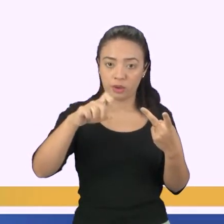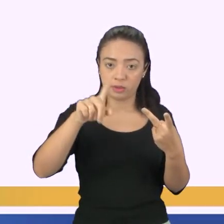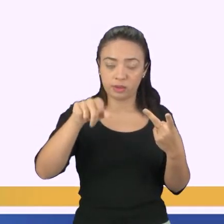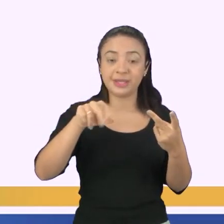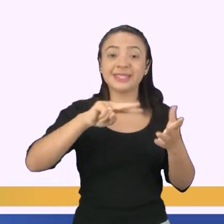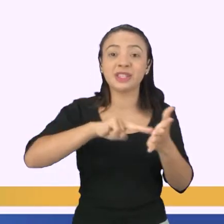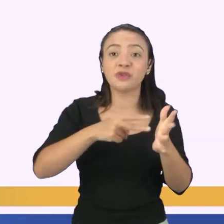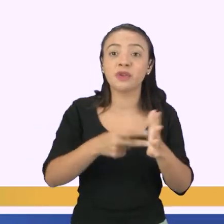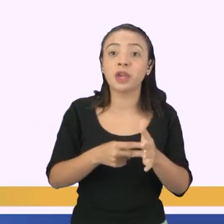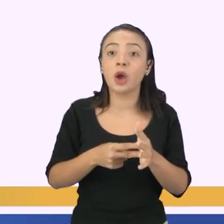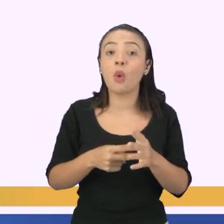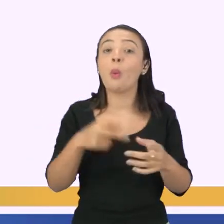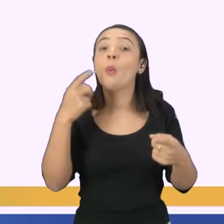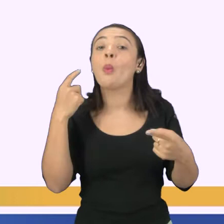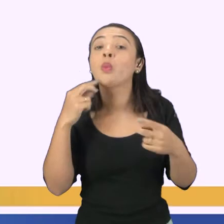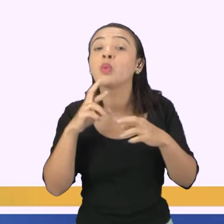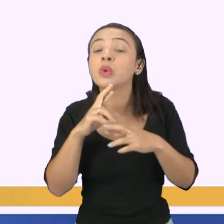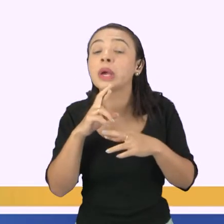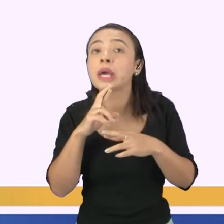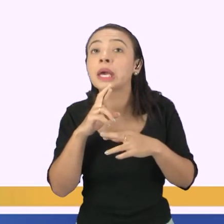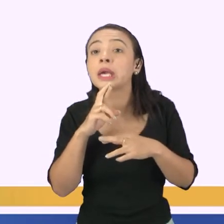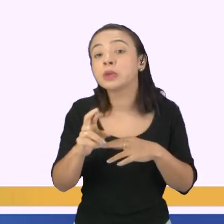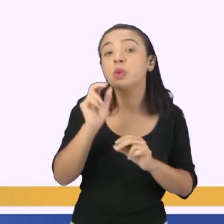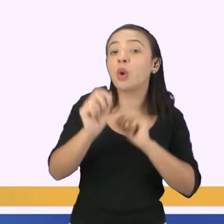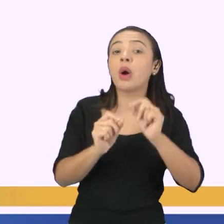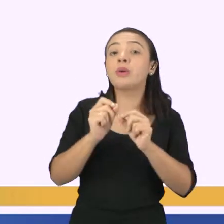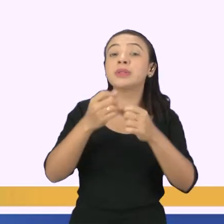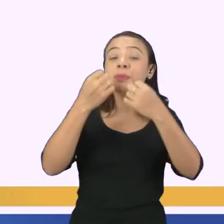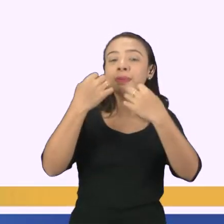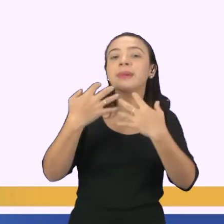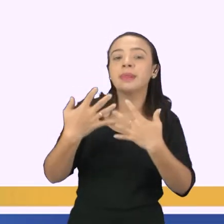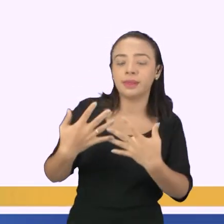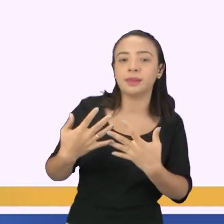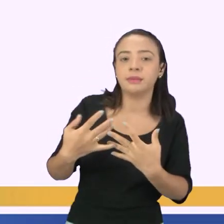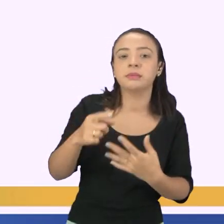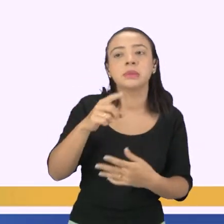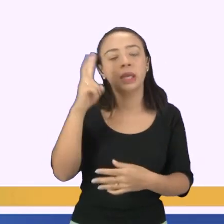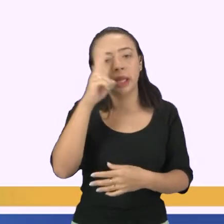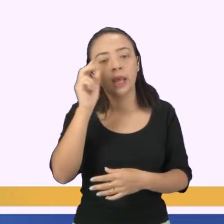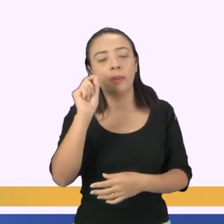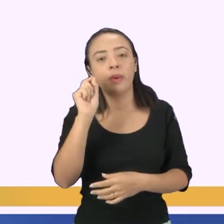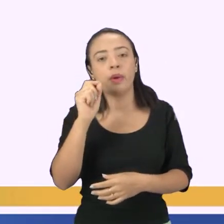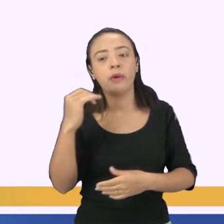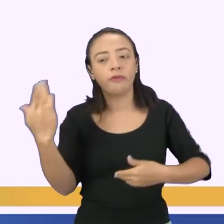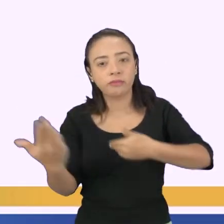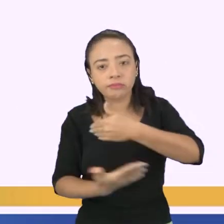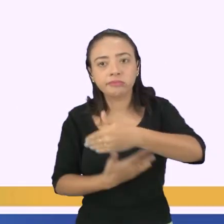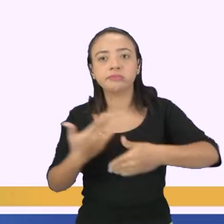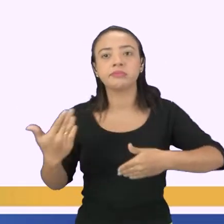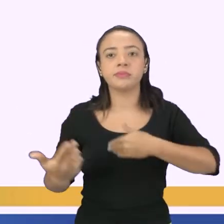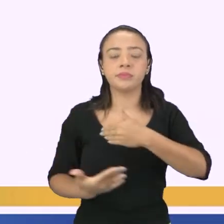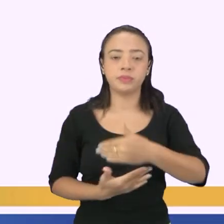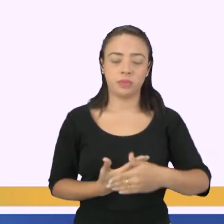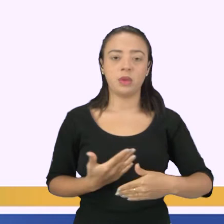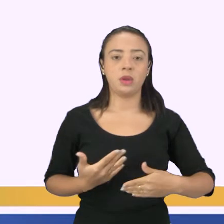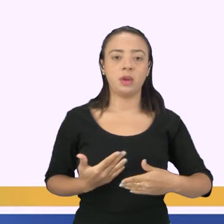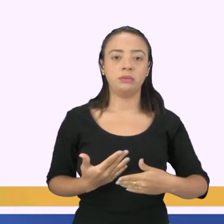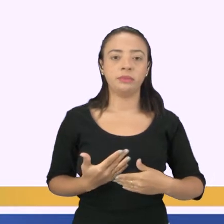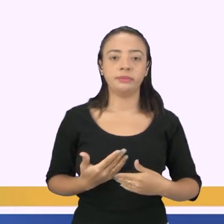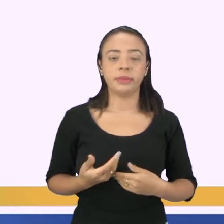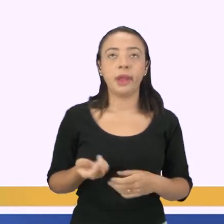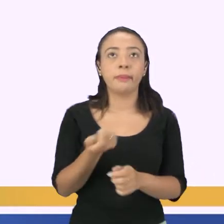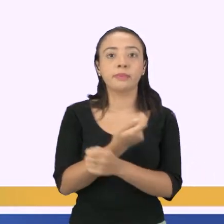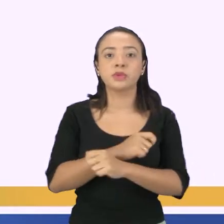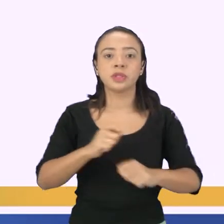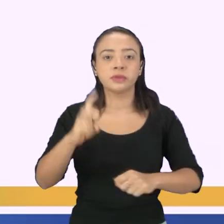motivo dele ter dormido cedo. Então, você sempre faz essa associação. É fundamental para a gente poder lembrar. Afinal, a gente não tem como lembrar